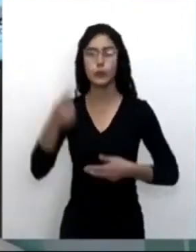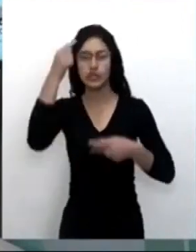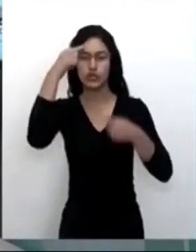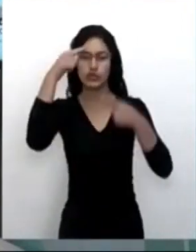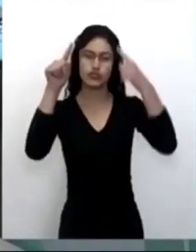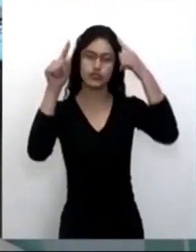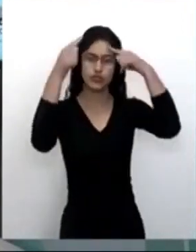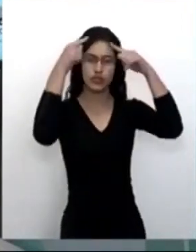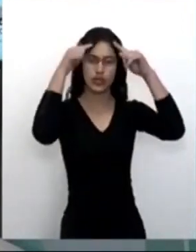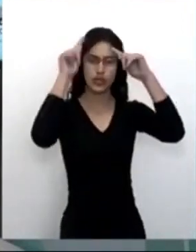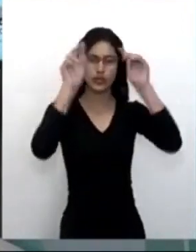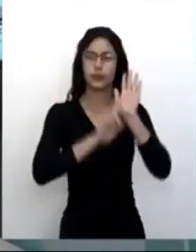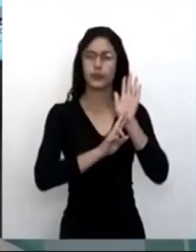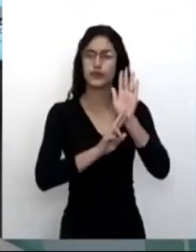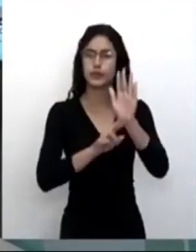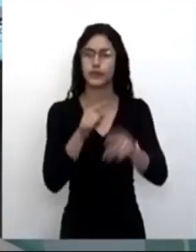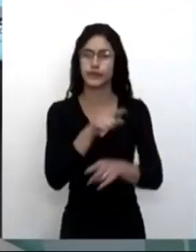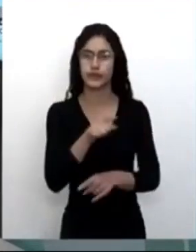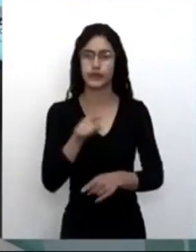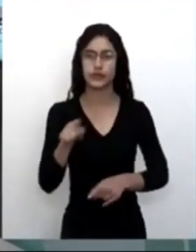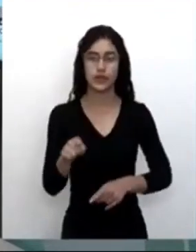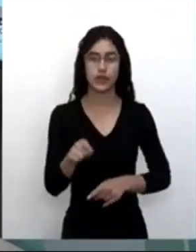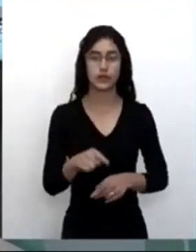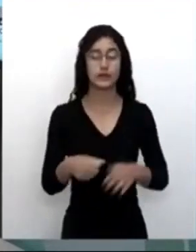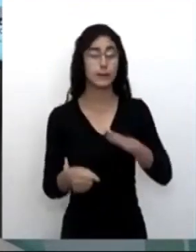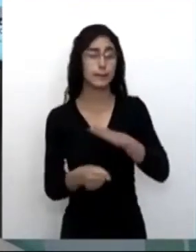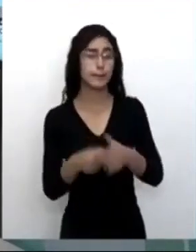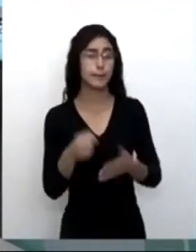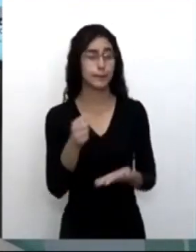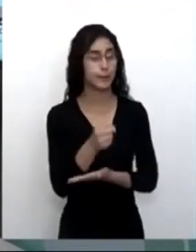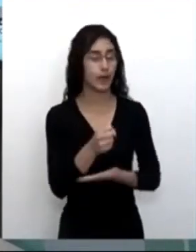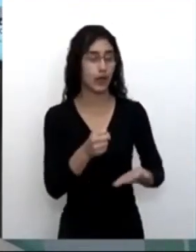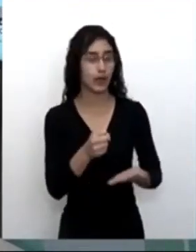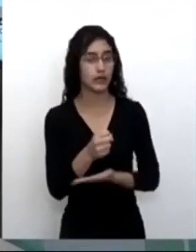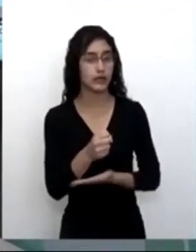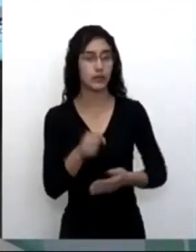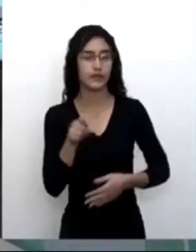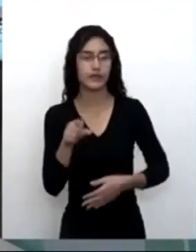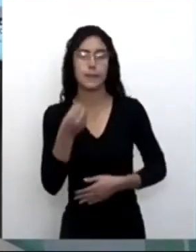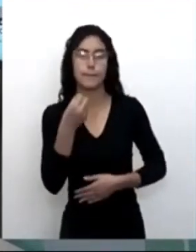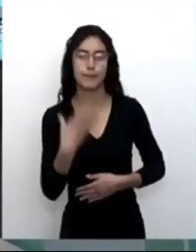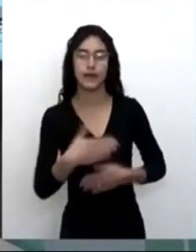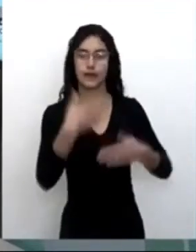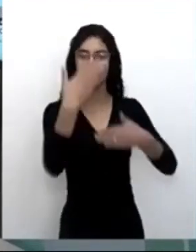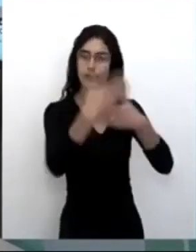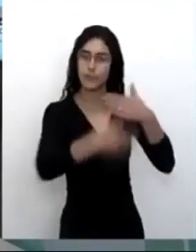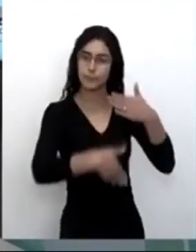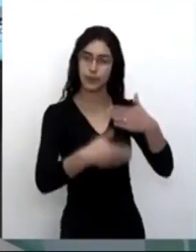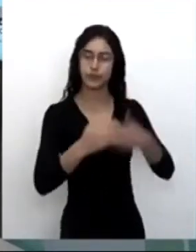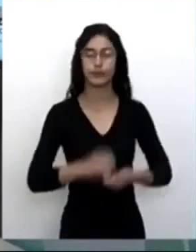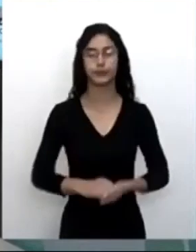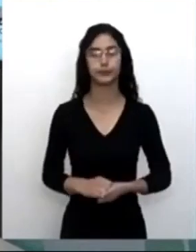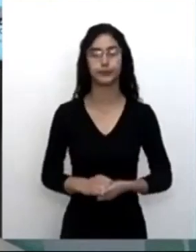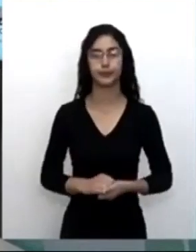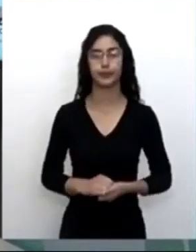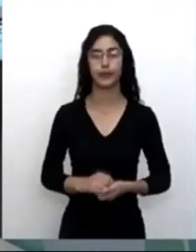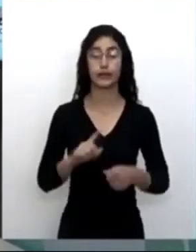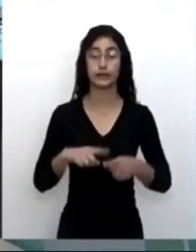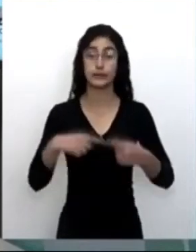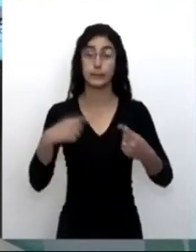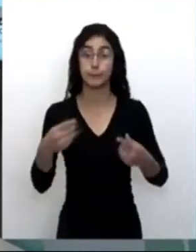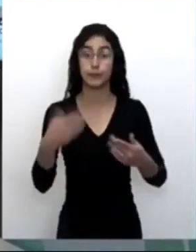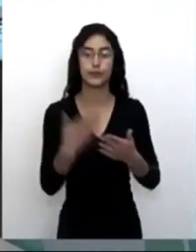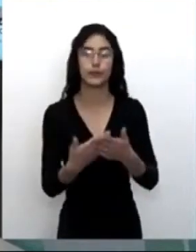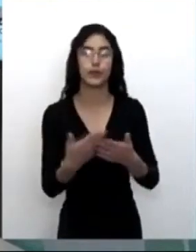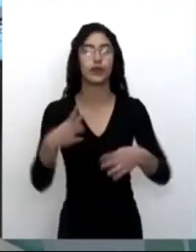dicas que vamos oferecer para vocês são aquelas coisas básicas né para você a ir bem na e bem na prova e depois isso aí vocês vão ter uma aula de